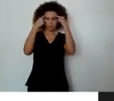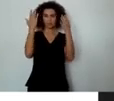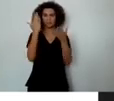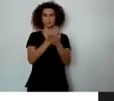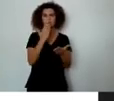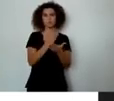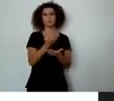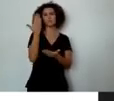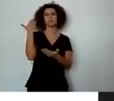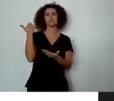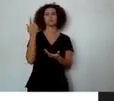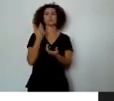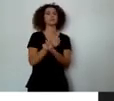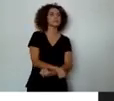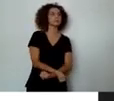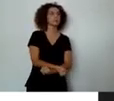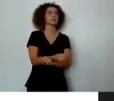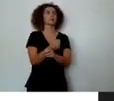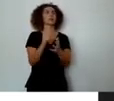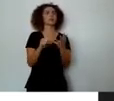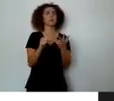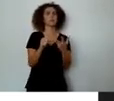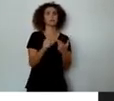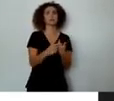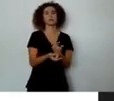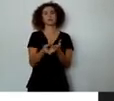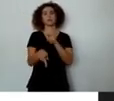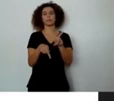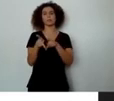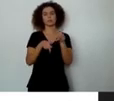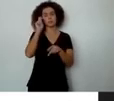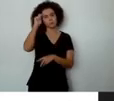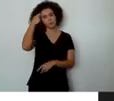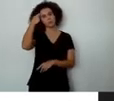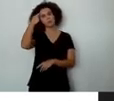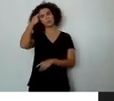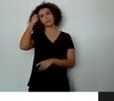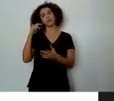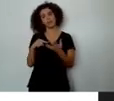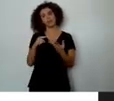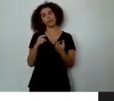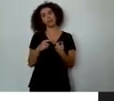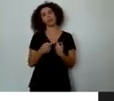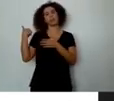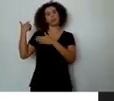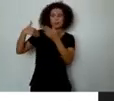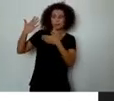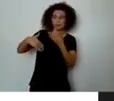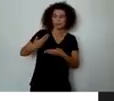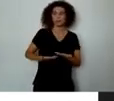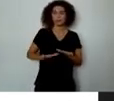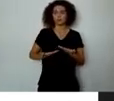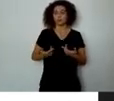quando se fala em escravidão do povo, da população negra, né? E, enquanto atriz